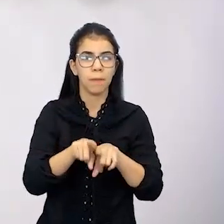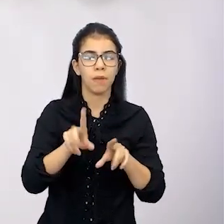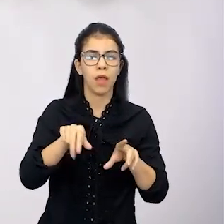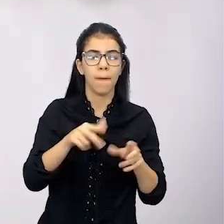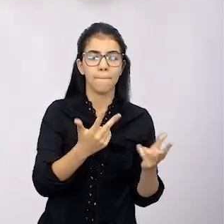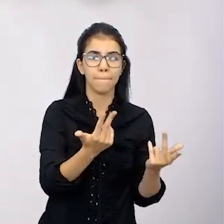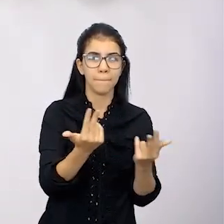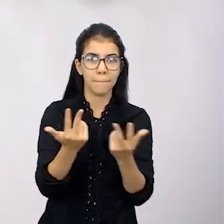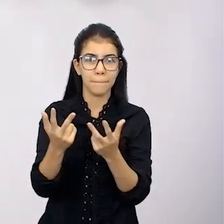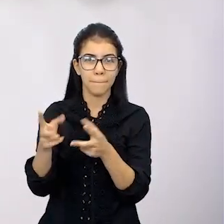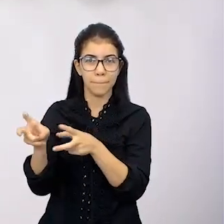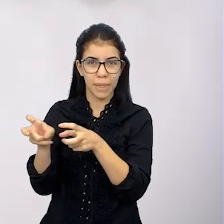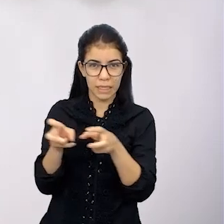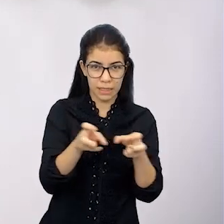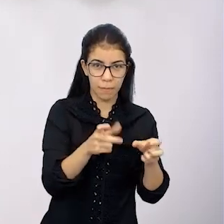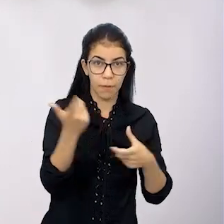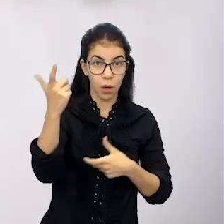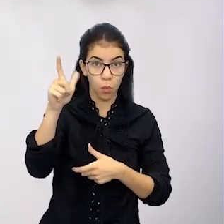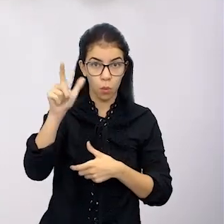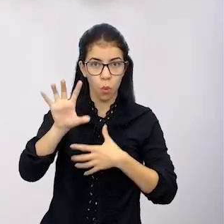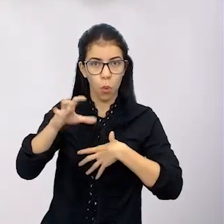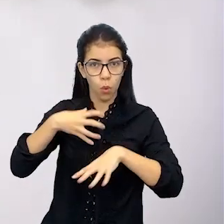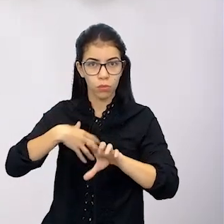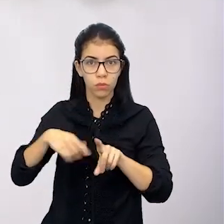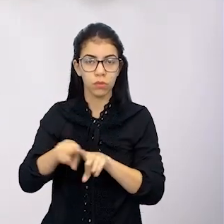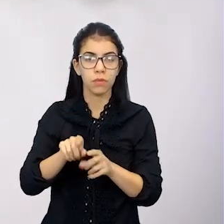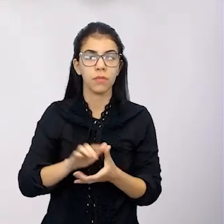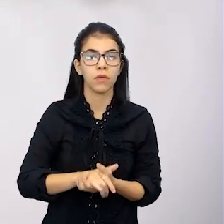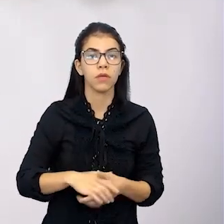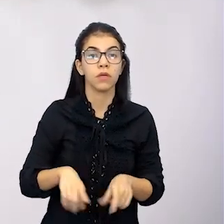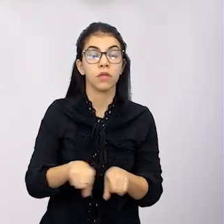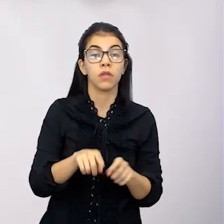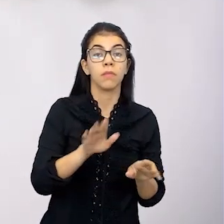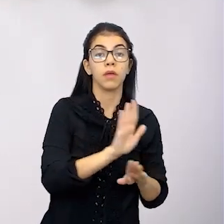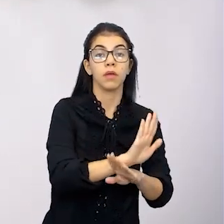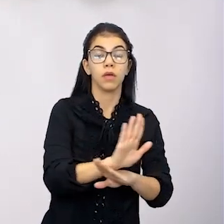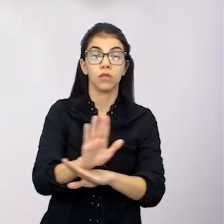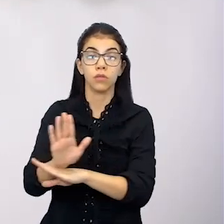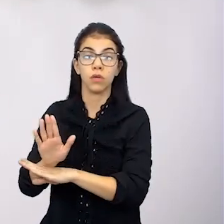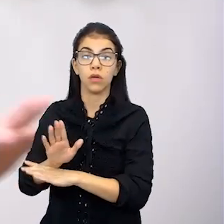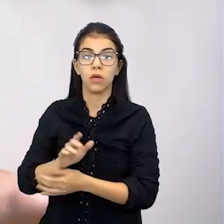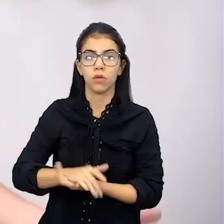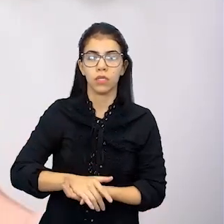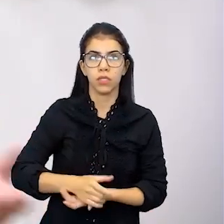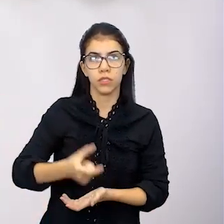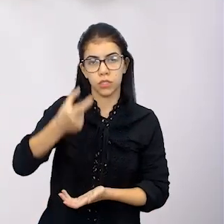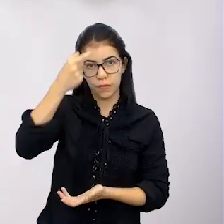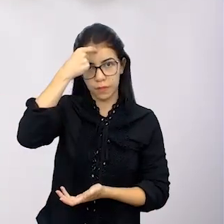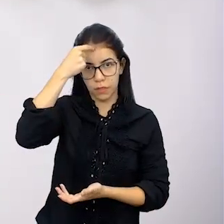de fazer esse acolhimento e até mesmo para ajudar no desenvolvimento das habilidades cognitivas, das habilidades